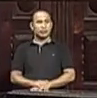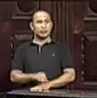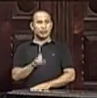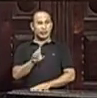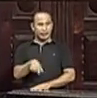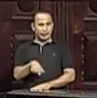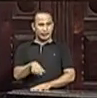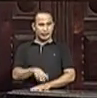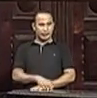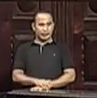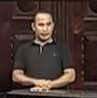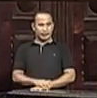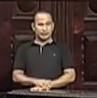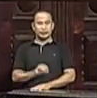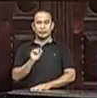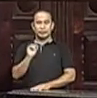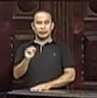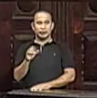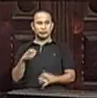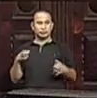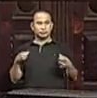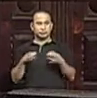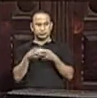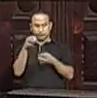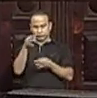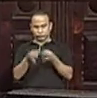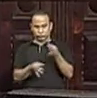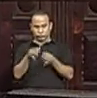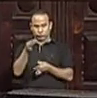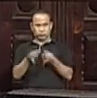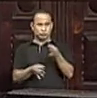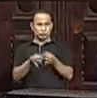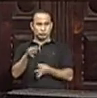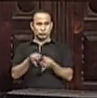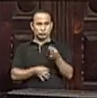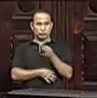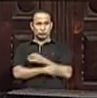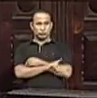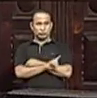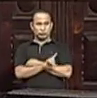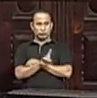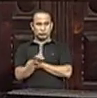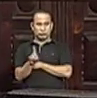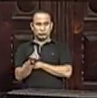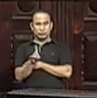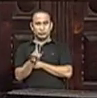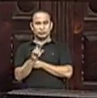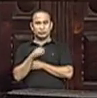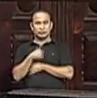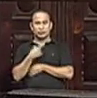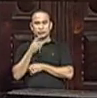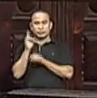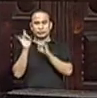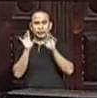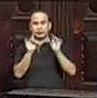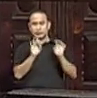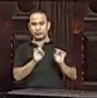é que o Tribunal de Justiça, no seu órgão